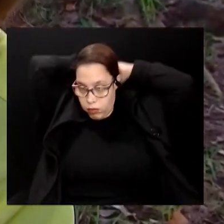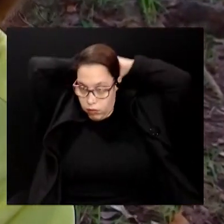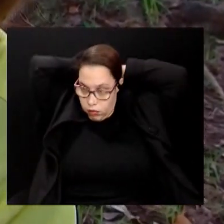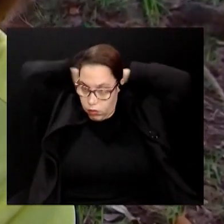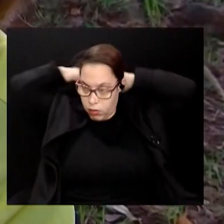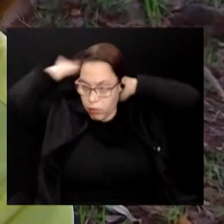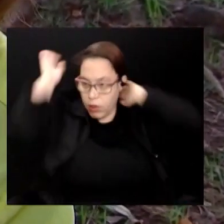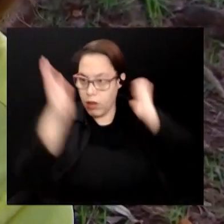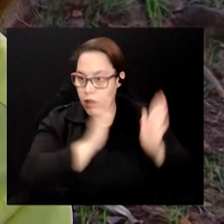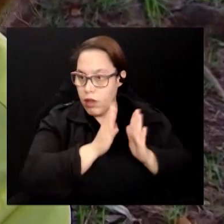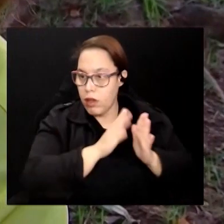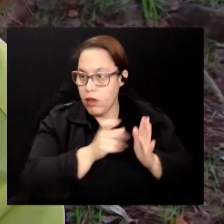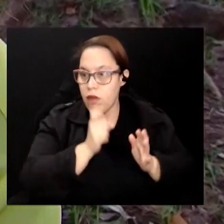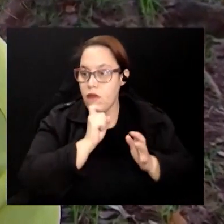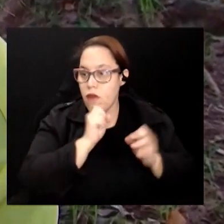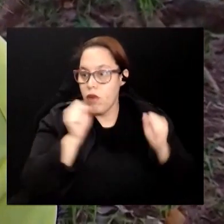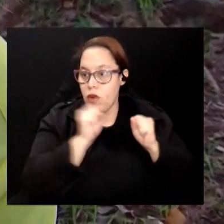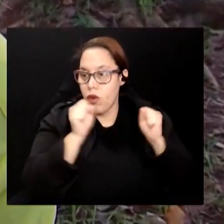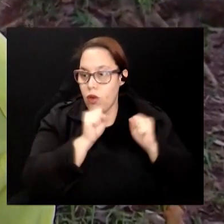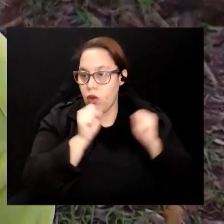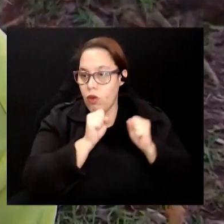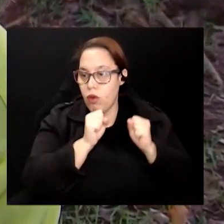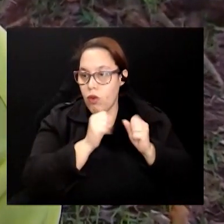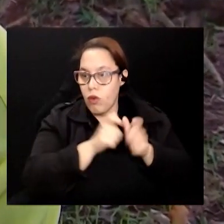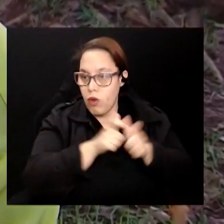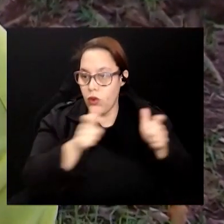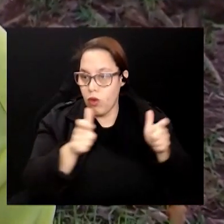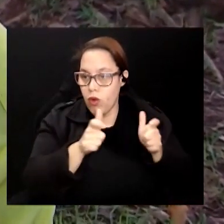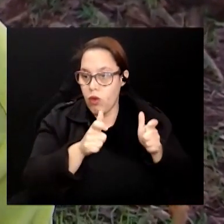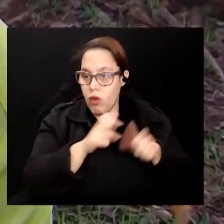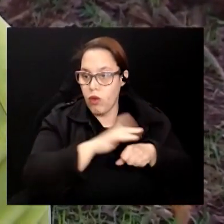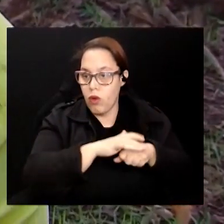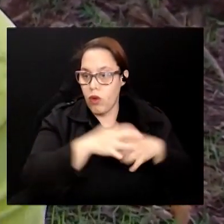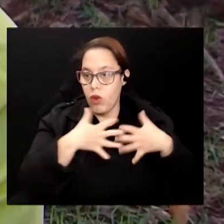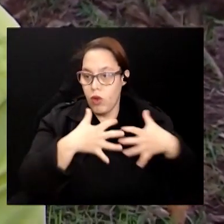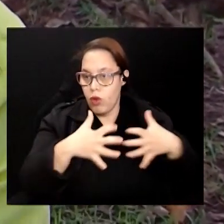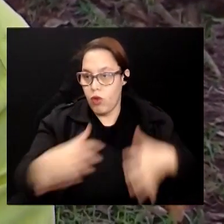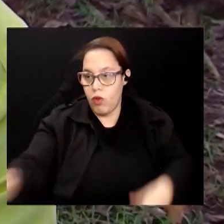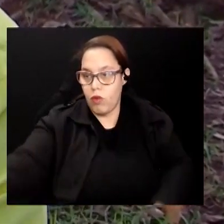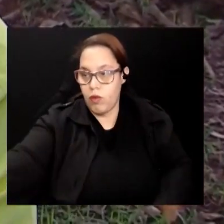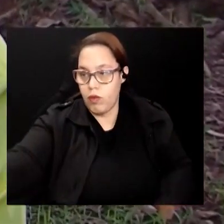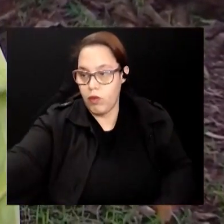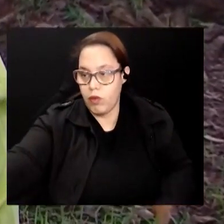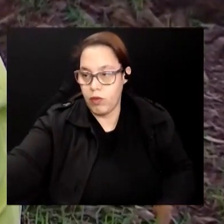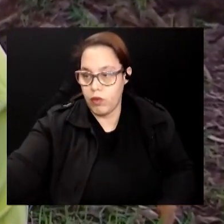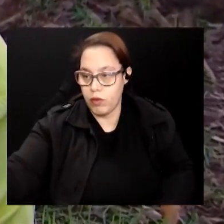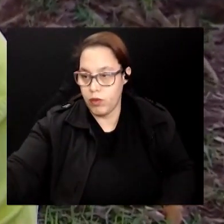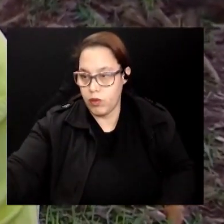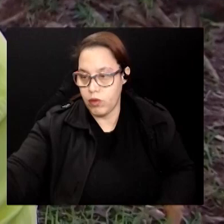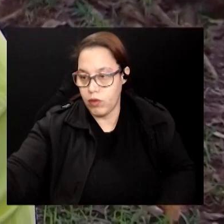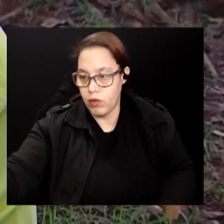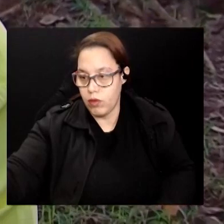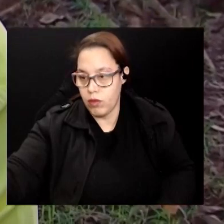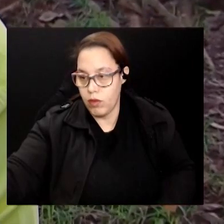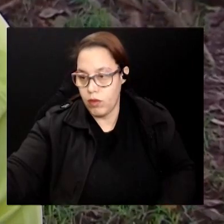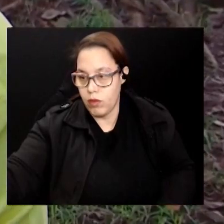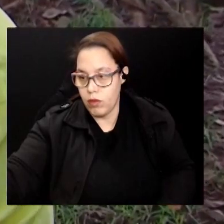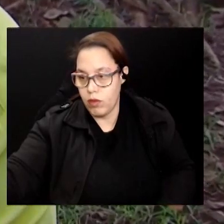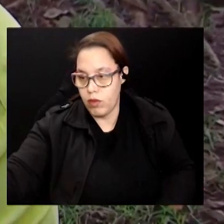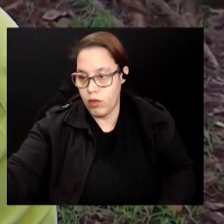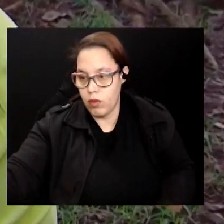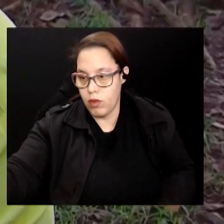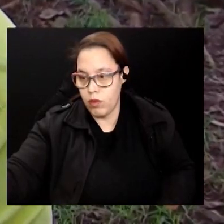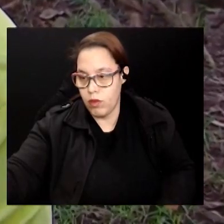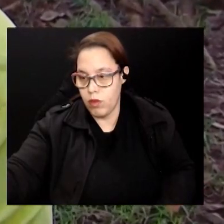inverno, acabam aumentando as doenças respiratórias. Então é importante também proteger contra a pneumonia, por exemplo, bronquiolite. Sim,